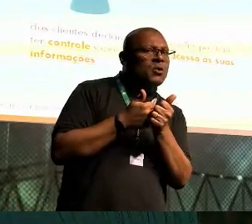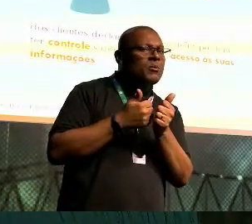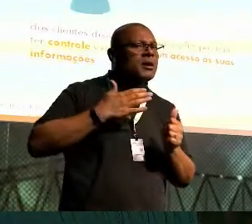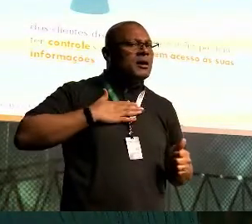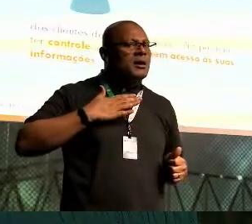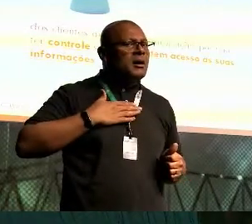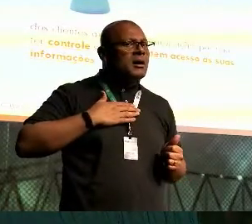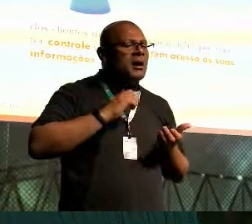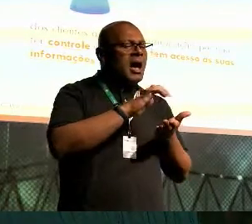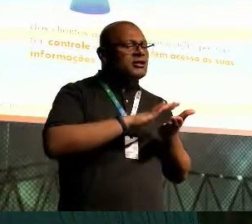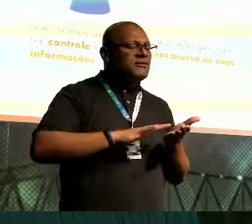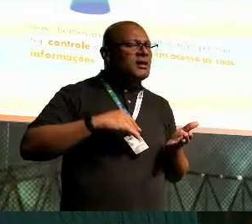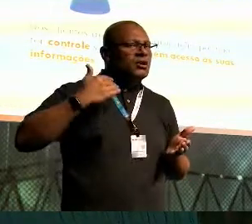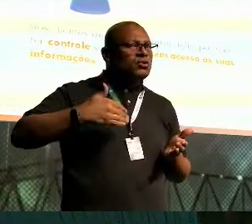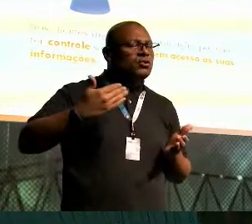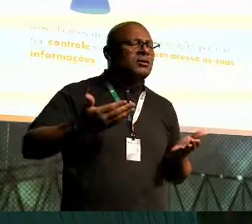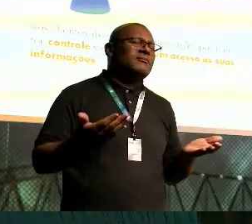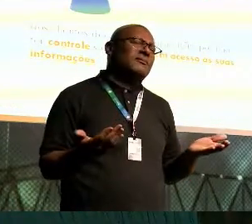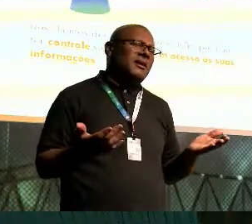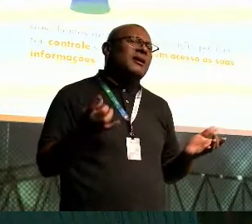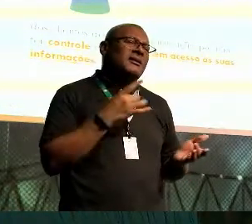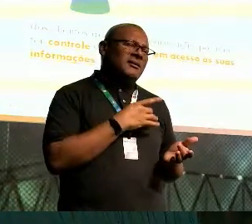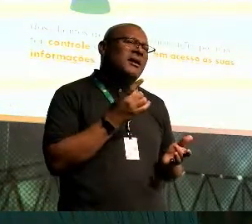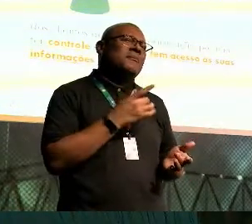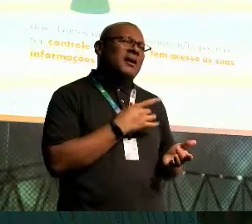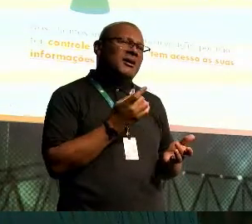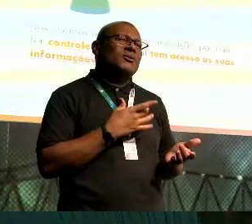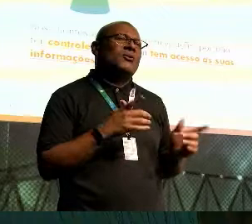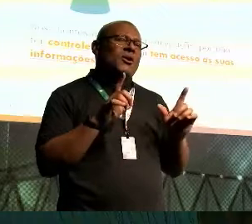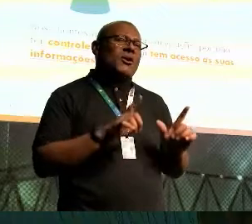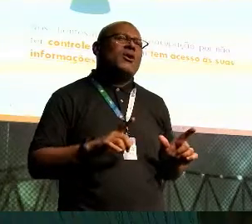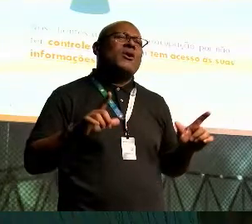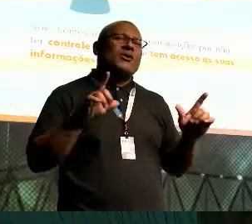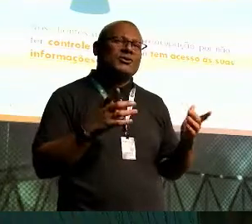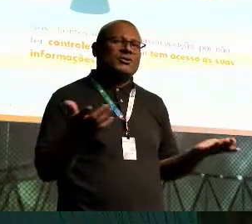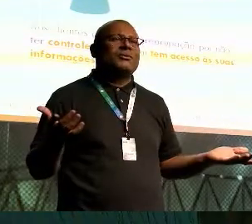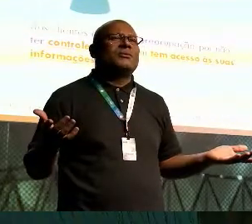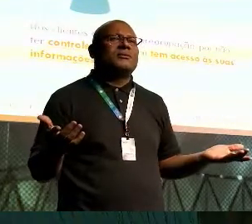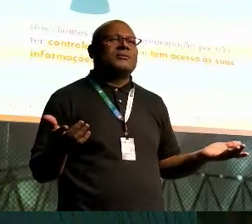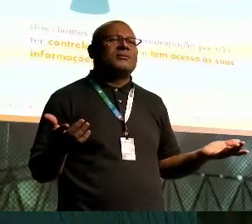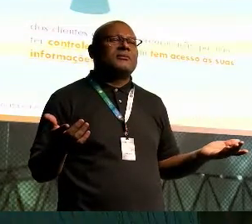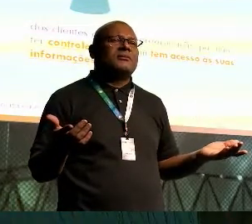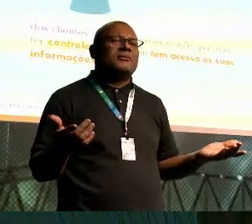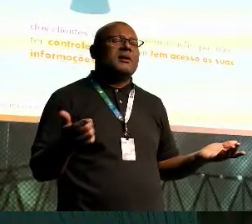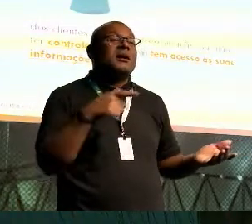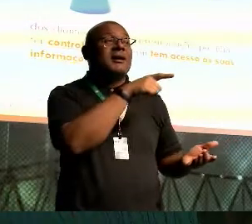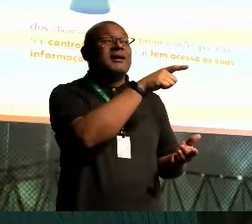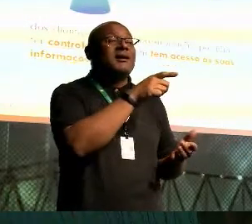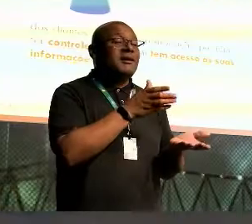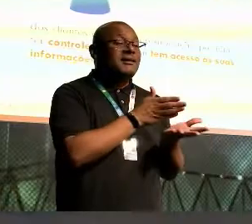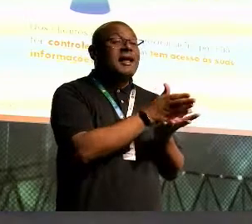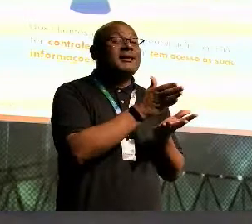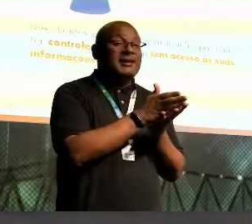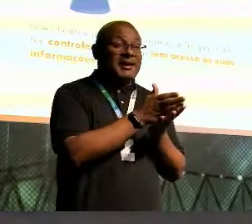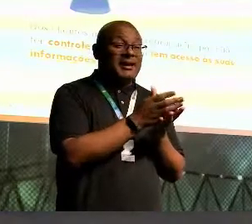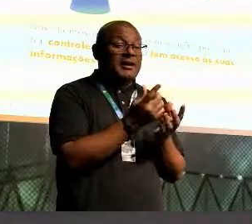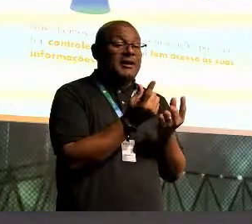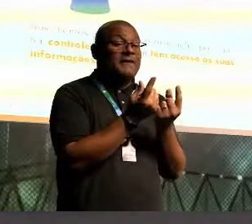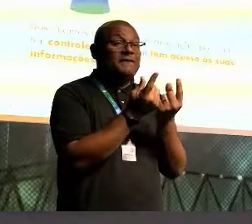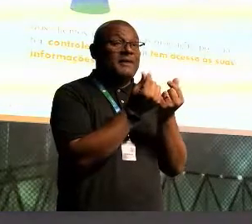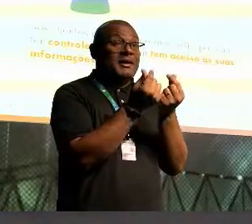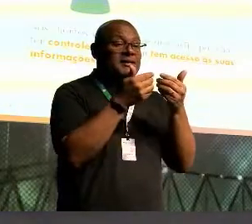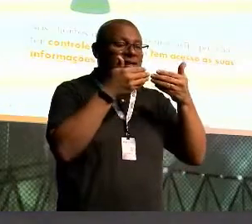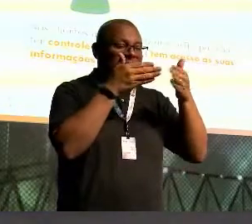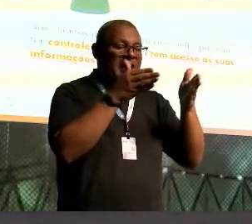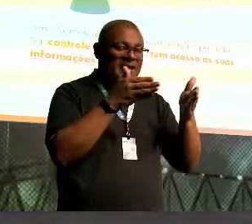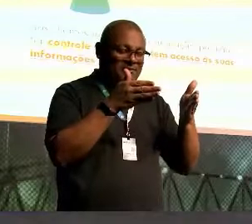suas atividades financeiras. Claro que isso dá medo, gente? É evidente. A gente até, na trilha de Open Finance, eu vi, não olhei tudo,